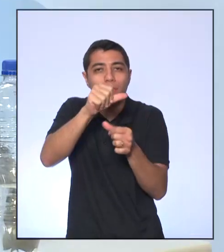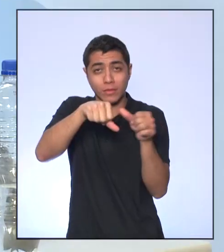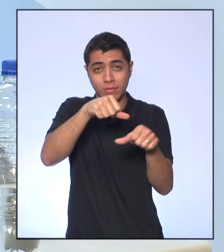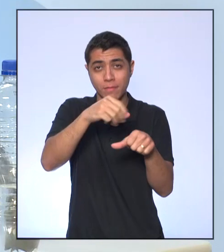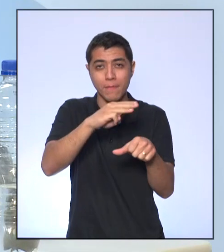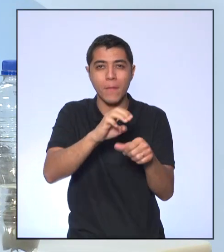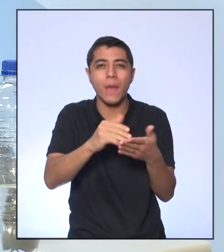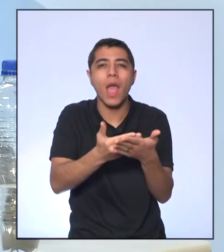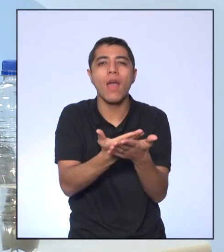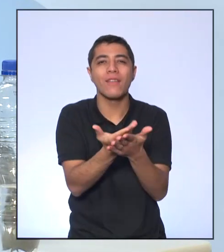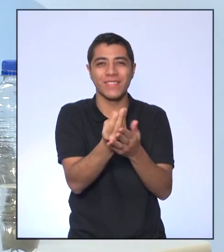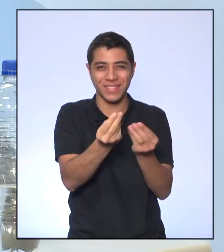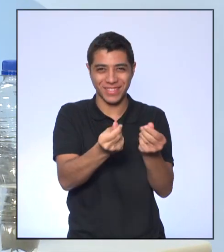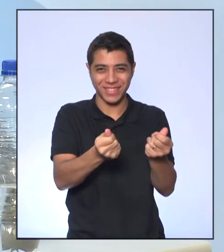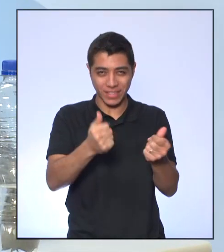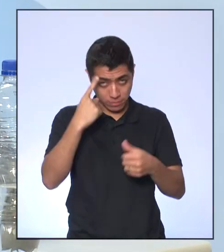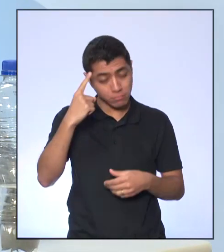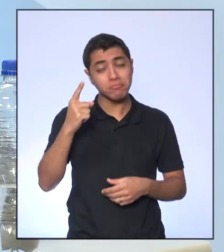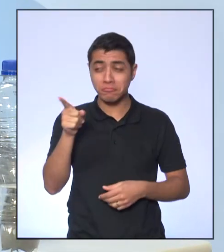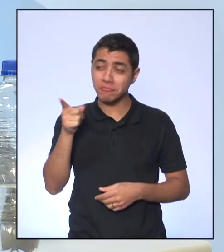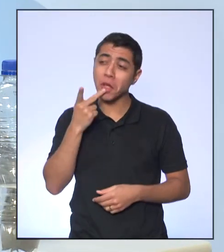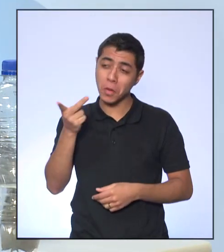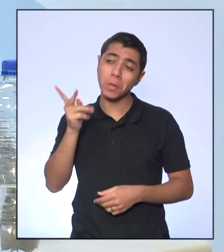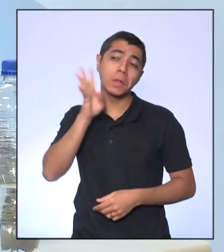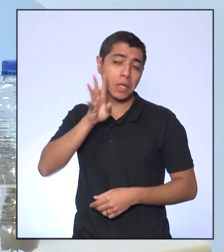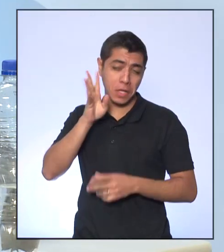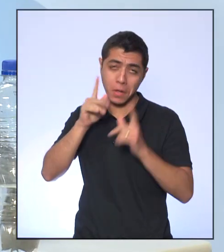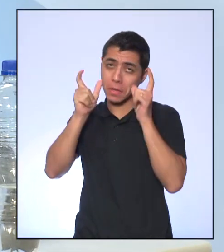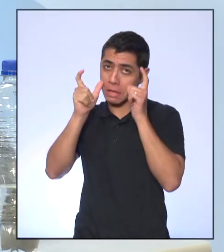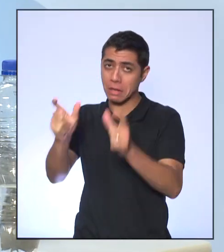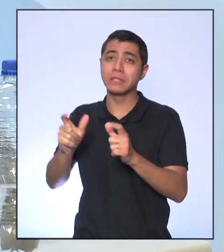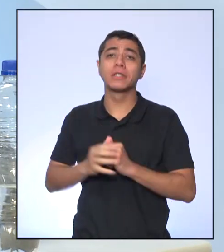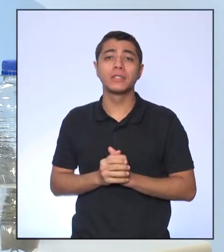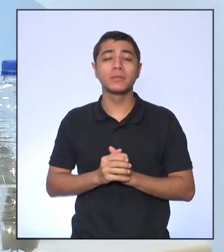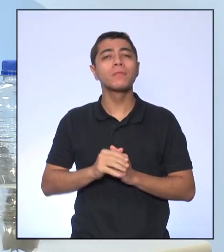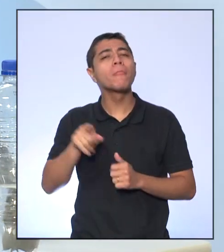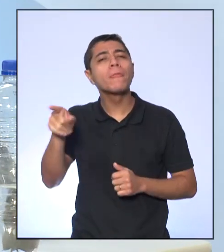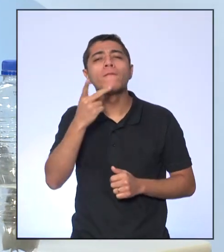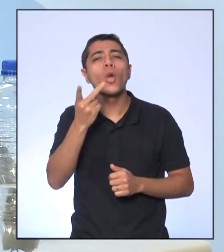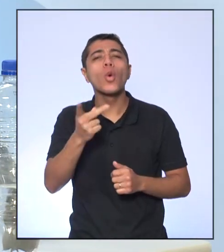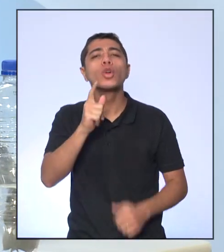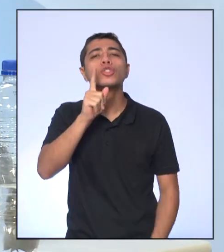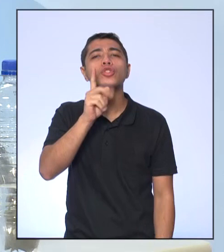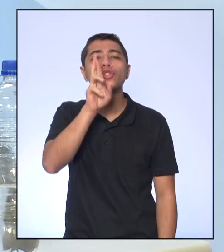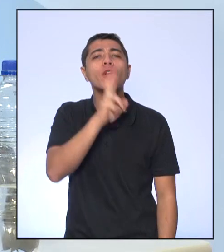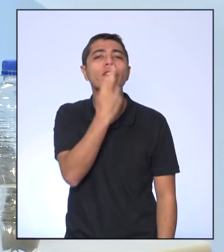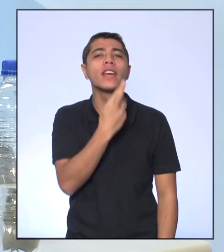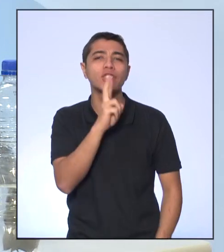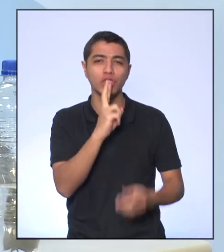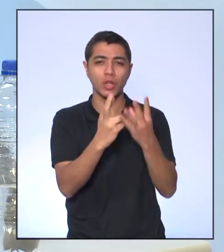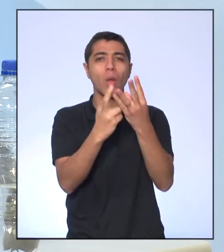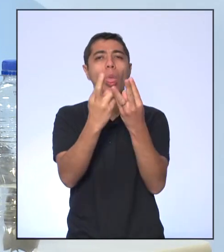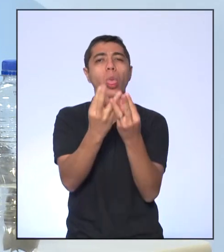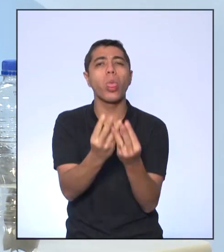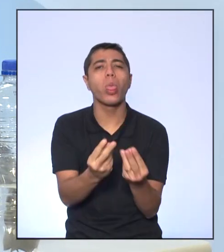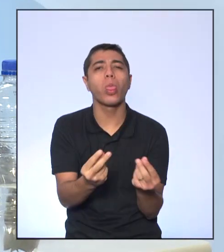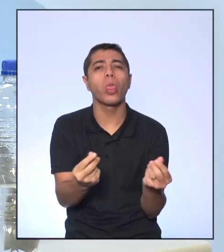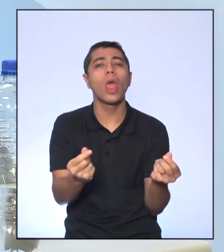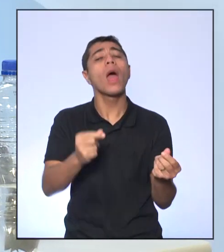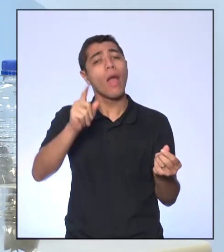pessoal, aqui então, quando a gente fala, né, derreter o sorvete é uma transformação física? É uma transformação